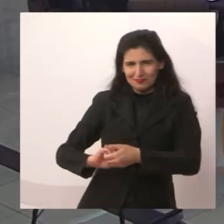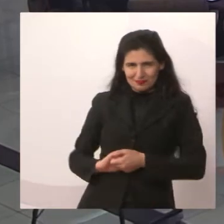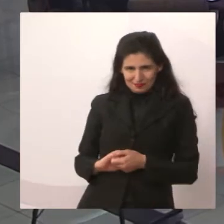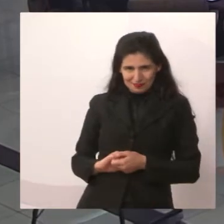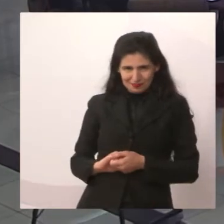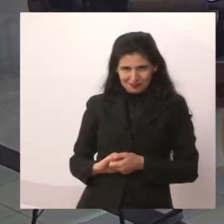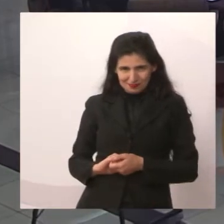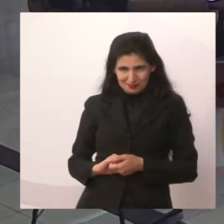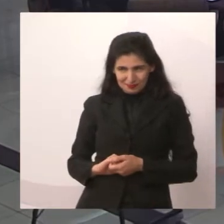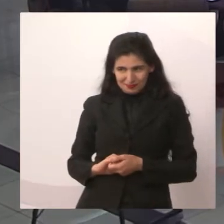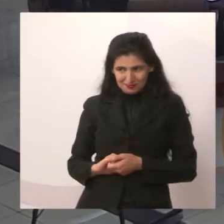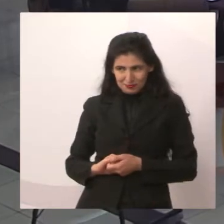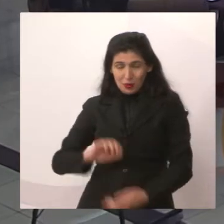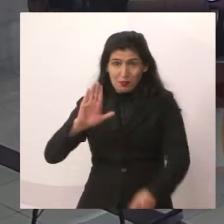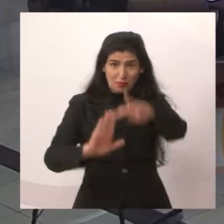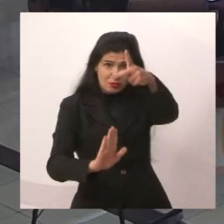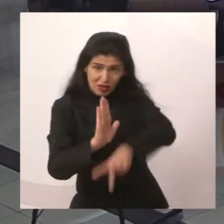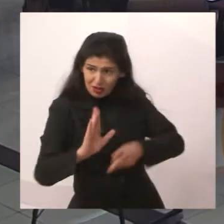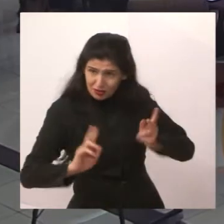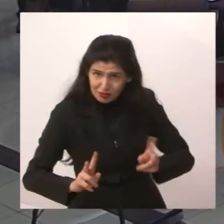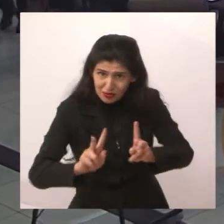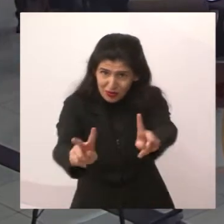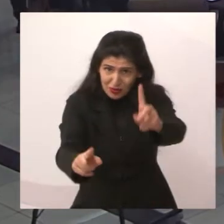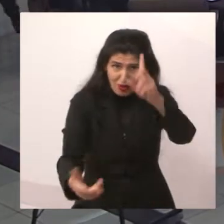O processo continua em discussão.